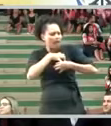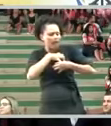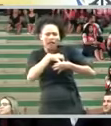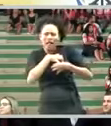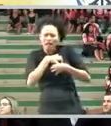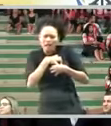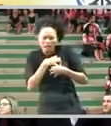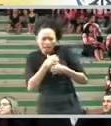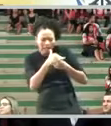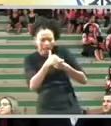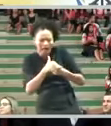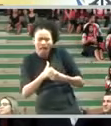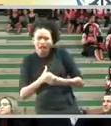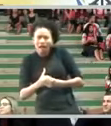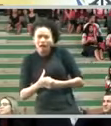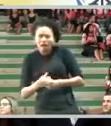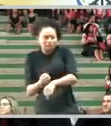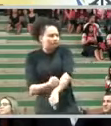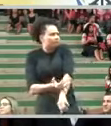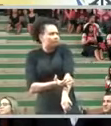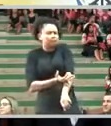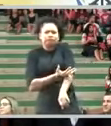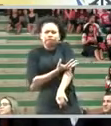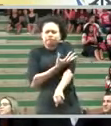Os de Gate ficaram arrepiados.